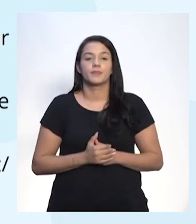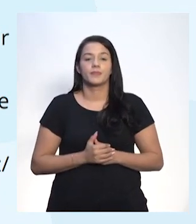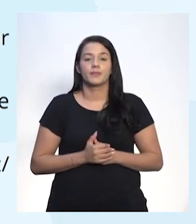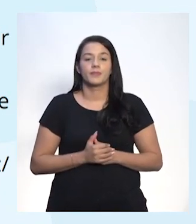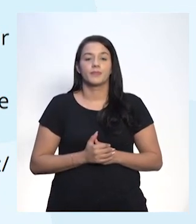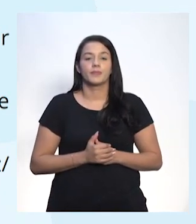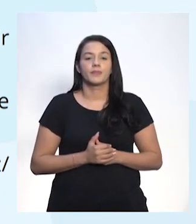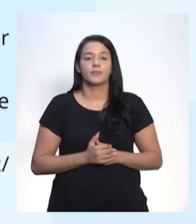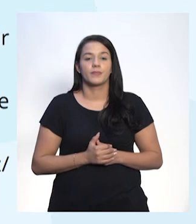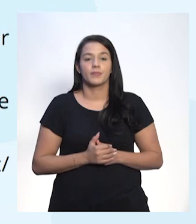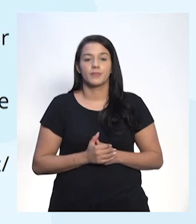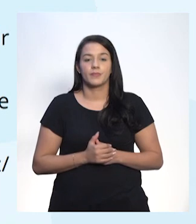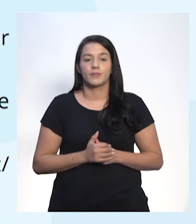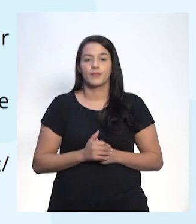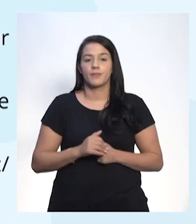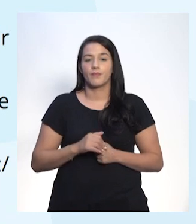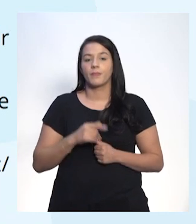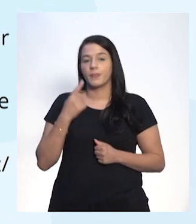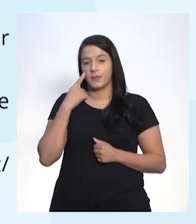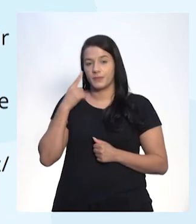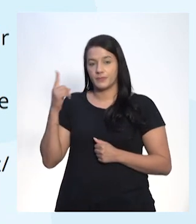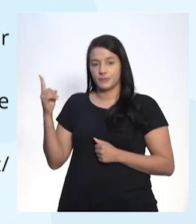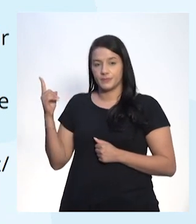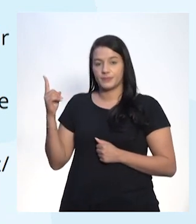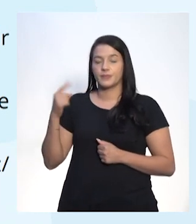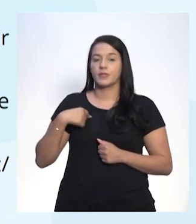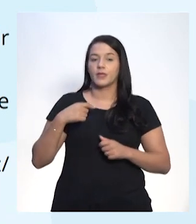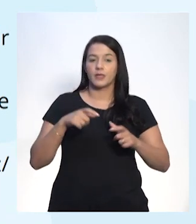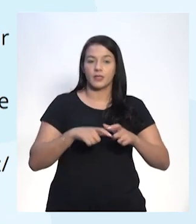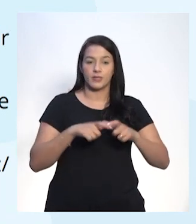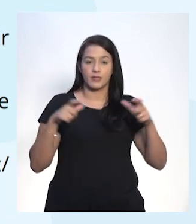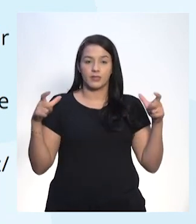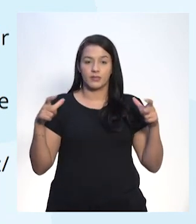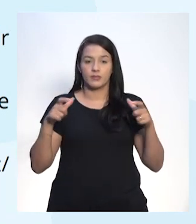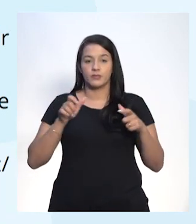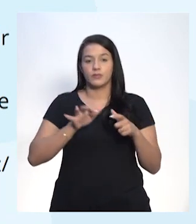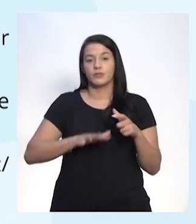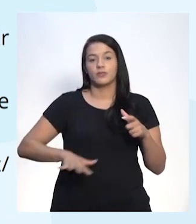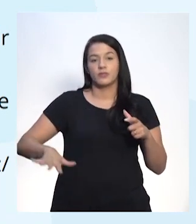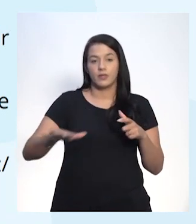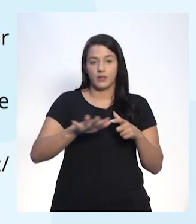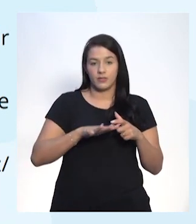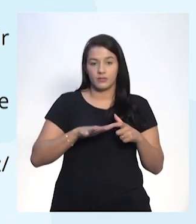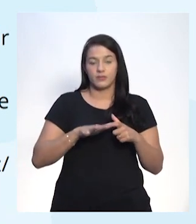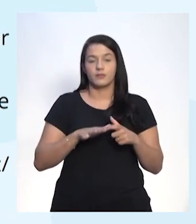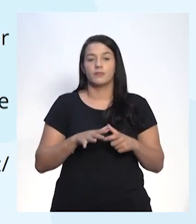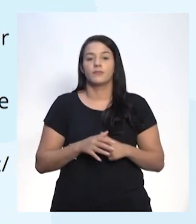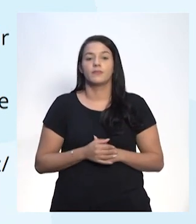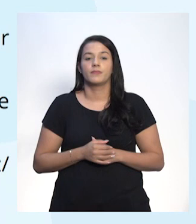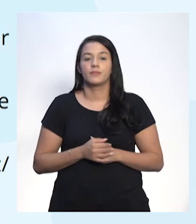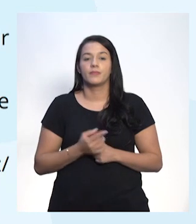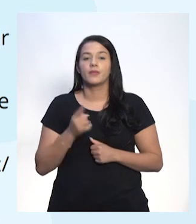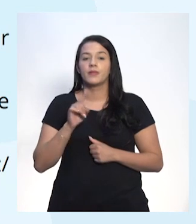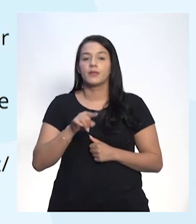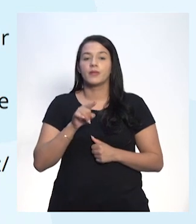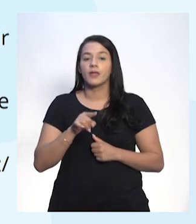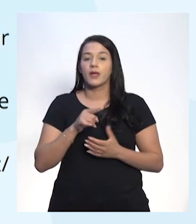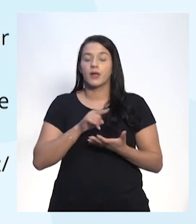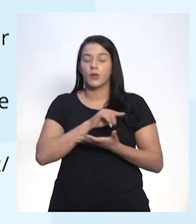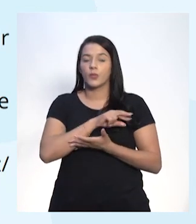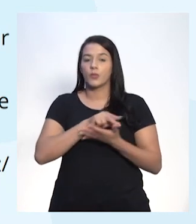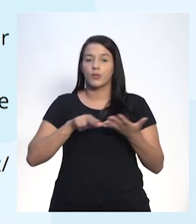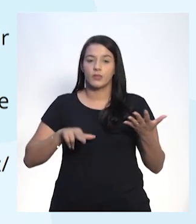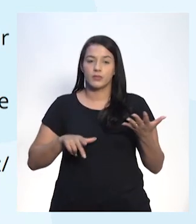Large surface area, então uma grande área de superfície. Então, a gente vai sempre colocar a qualidade antes,